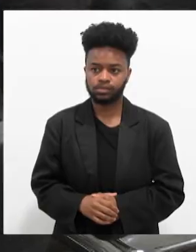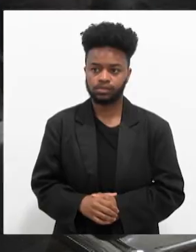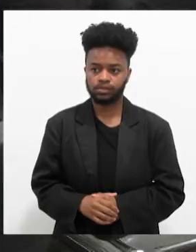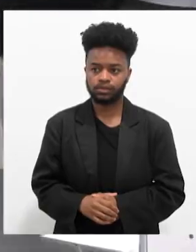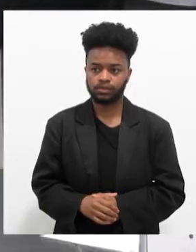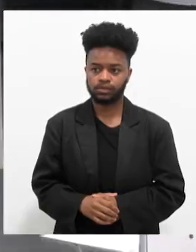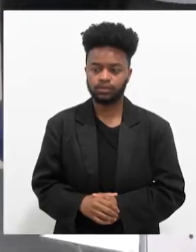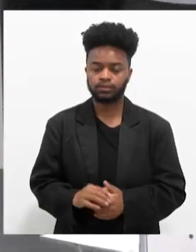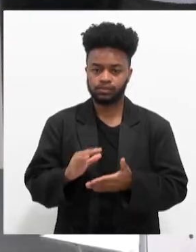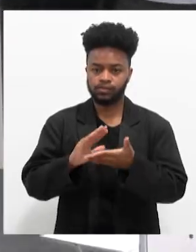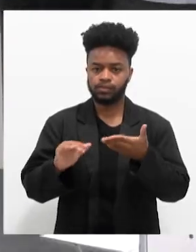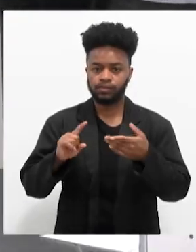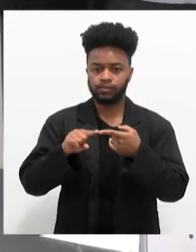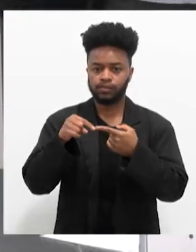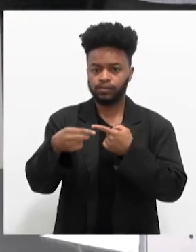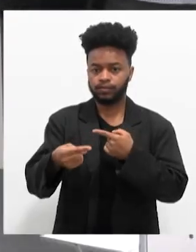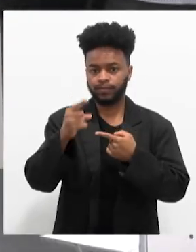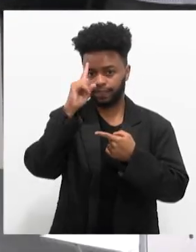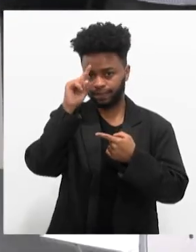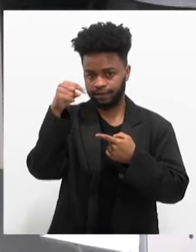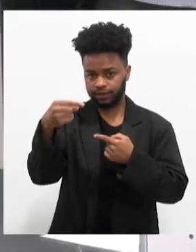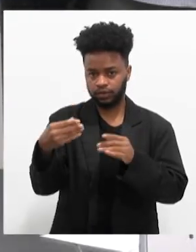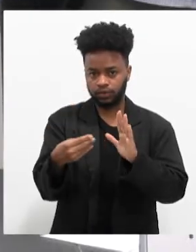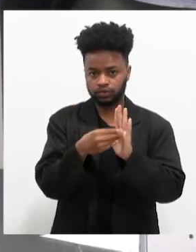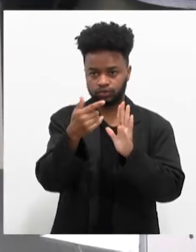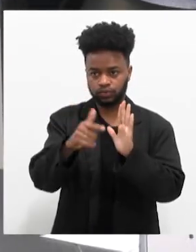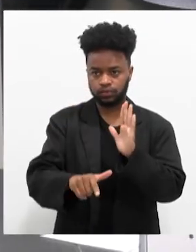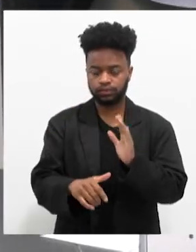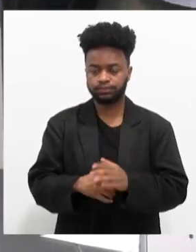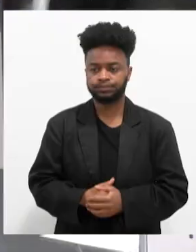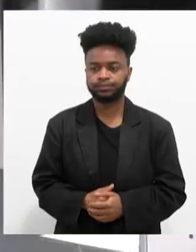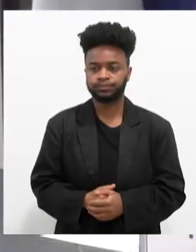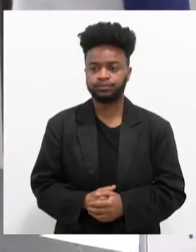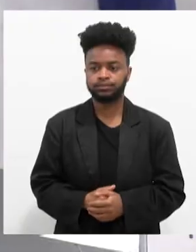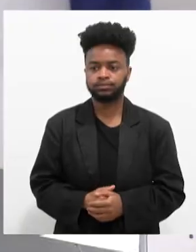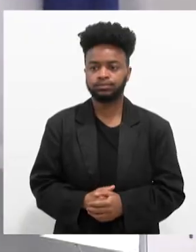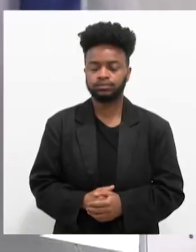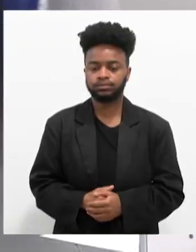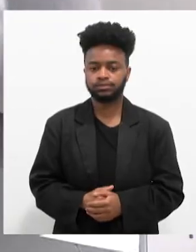foi retirado, a gente traz na próxima sessão. Trazer na próxima.